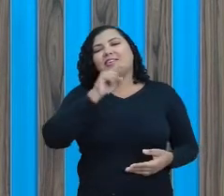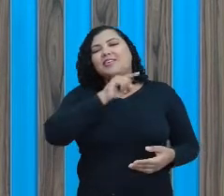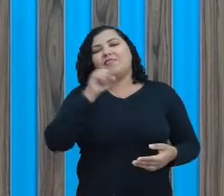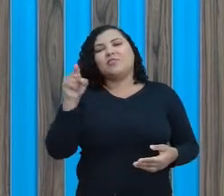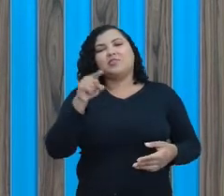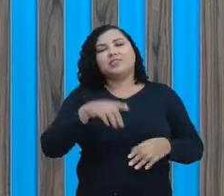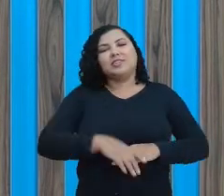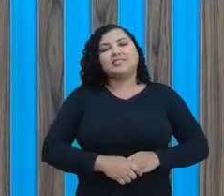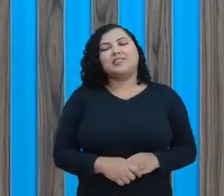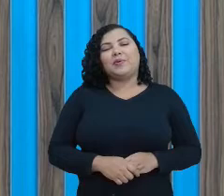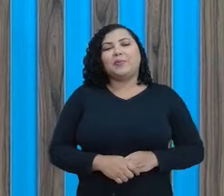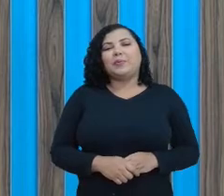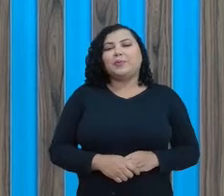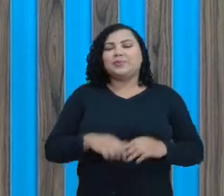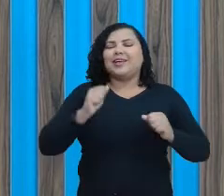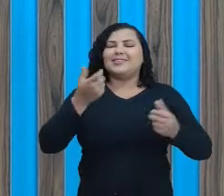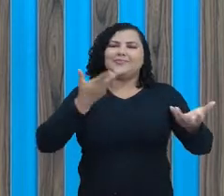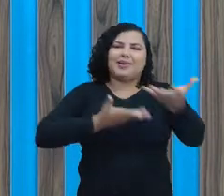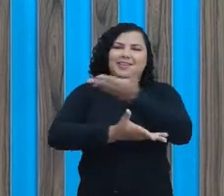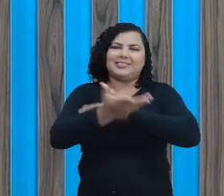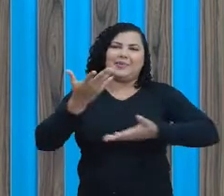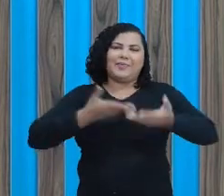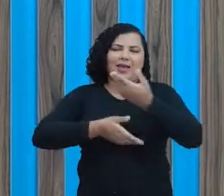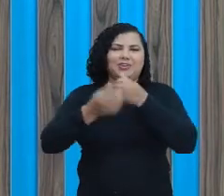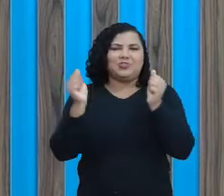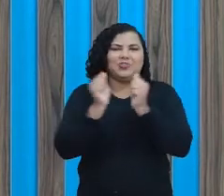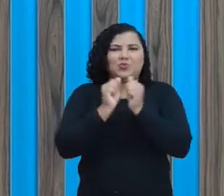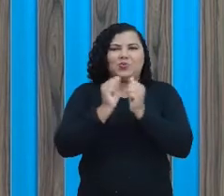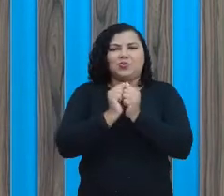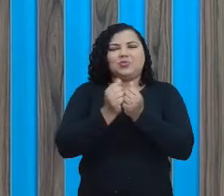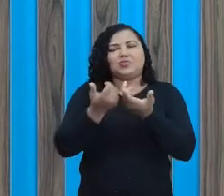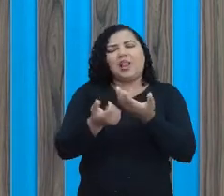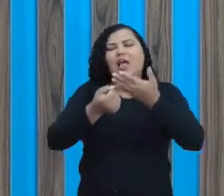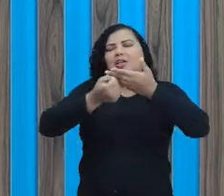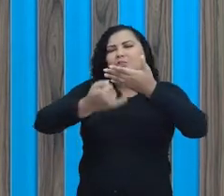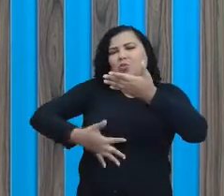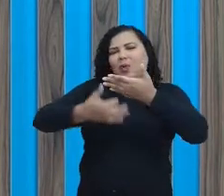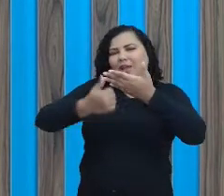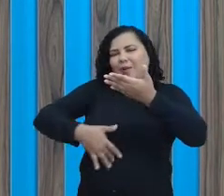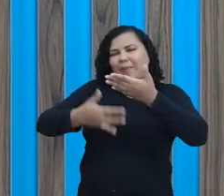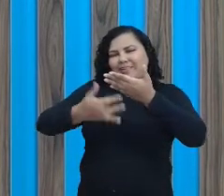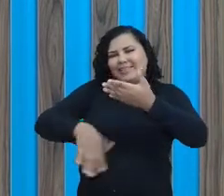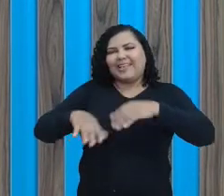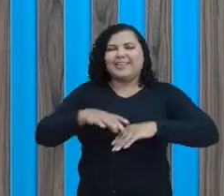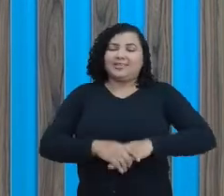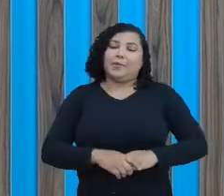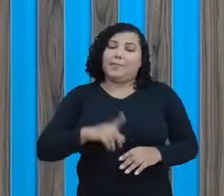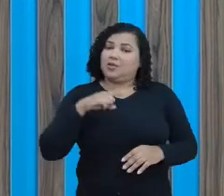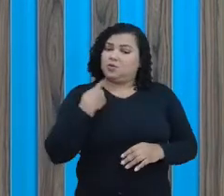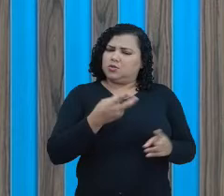vocês pudessem interagir com a gente, deixe um recadinho lá, tá bom?